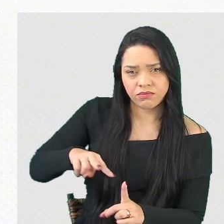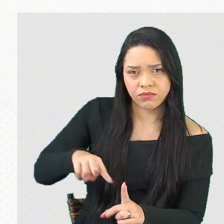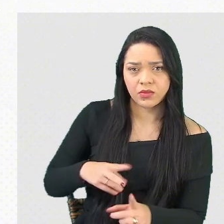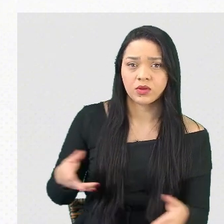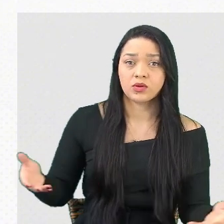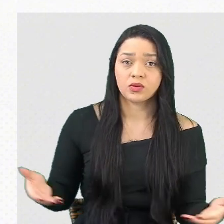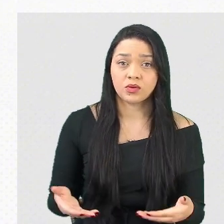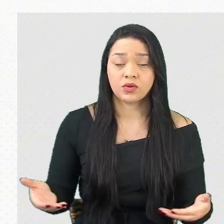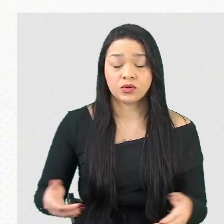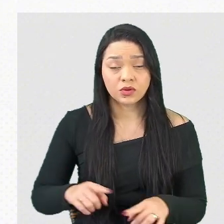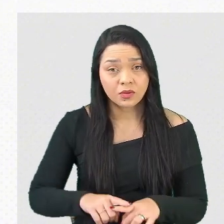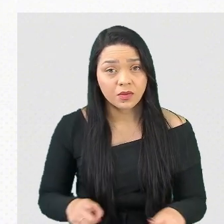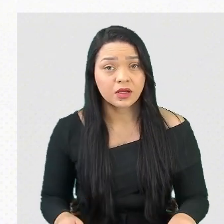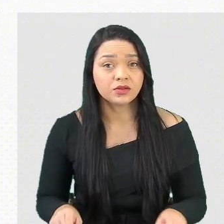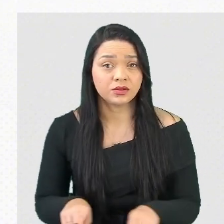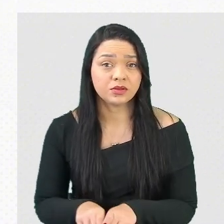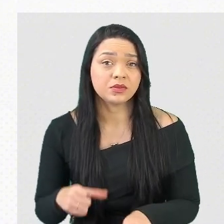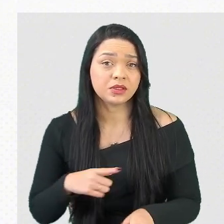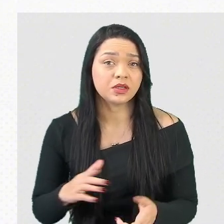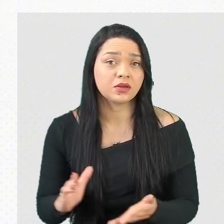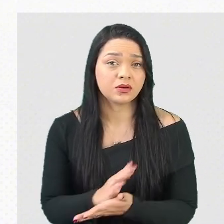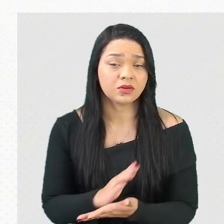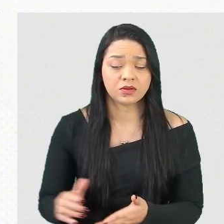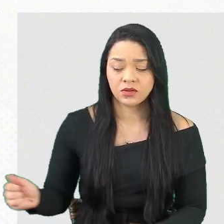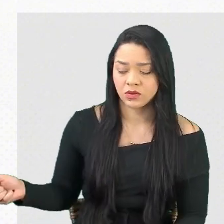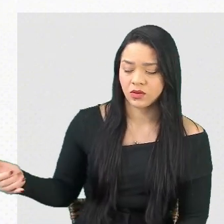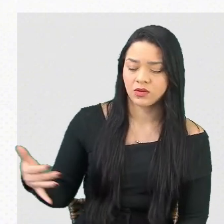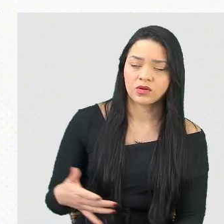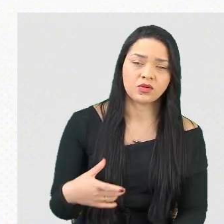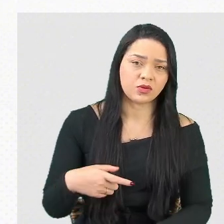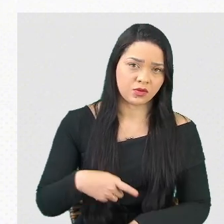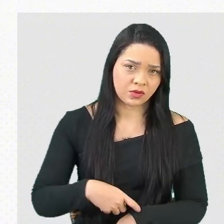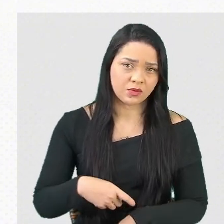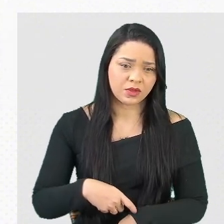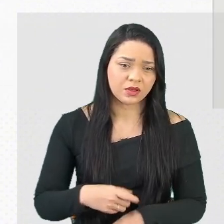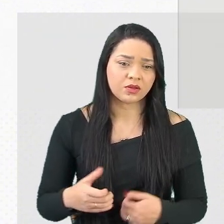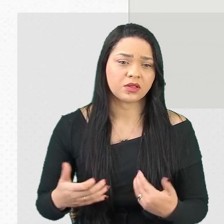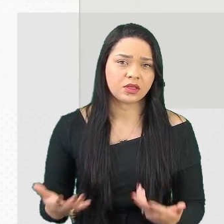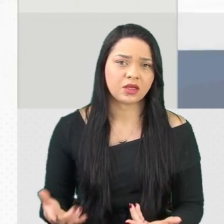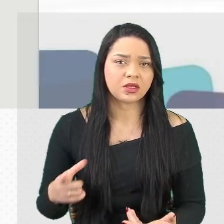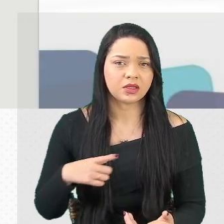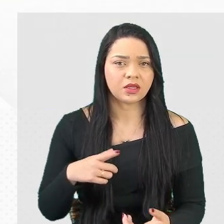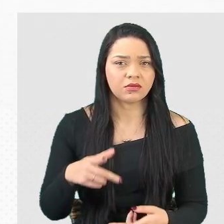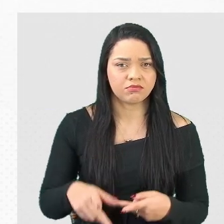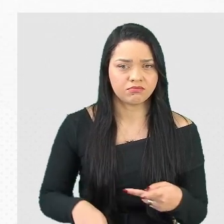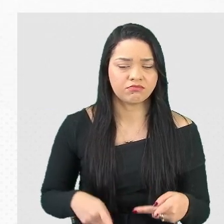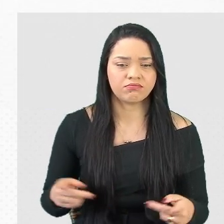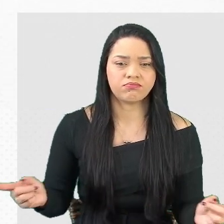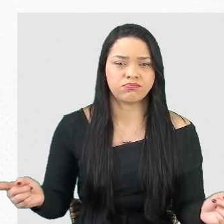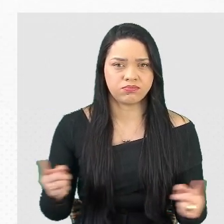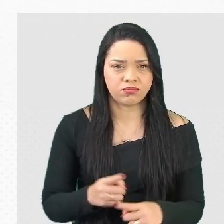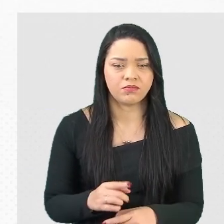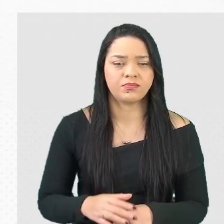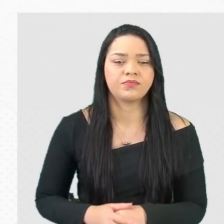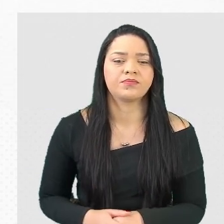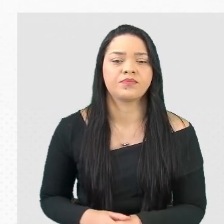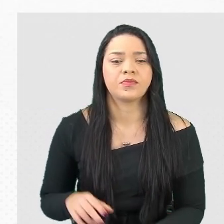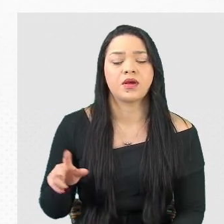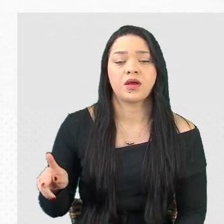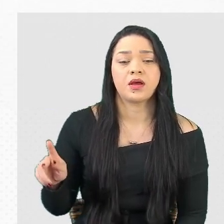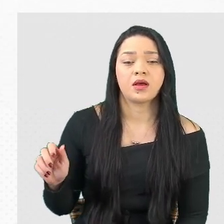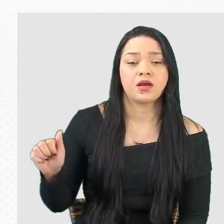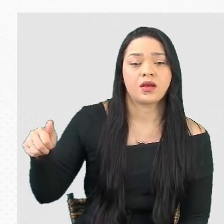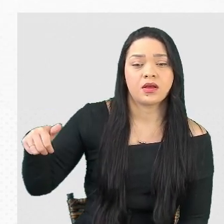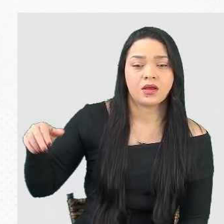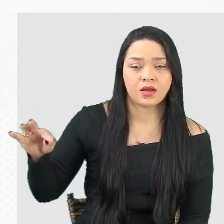hoje, mas ele trazia algo muito inovador naquele momento ali de proposição. Immanuel Kant, né, nasceu